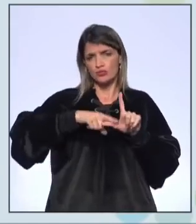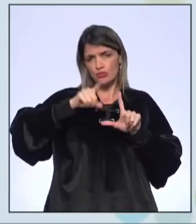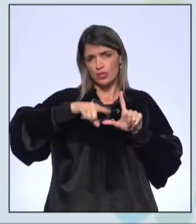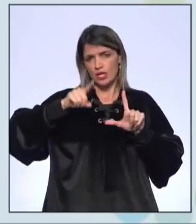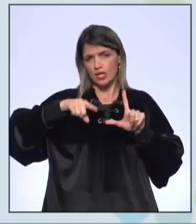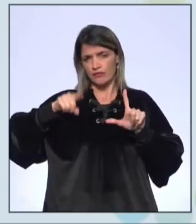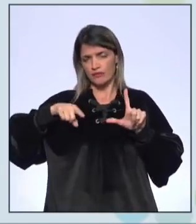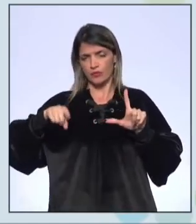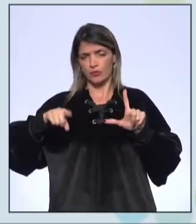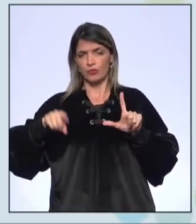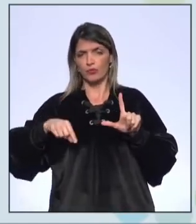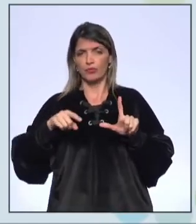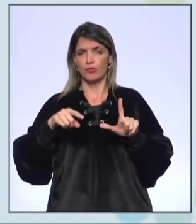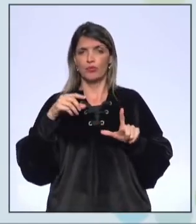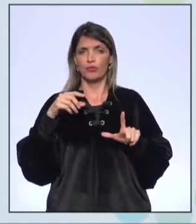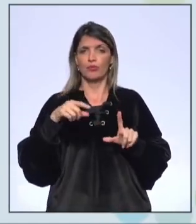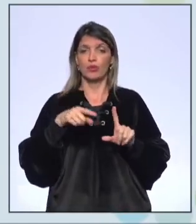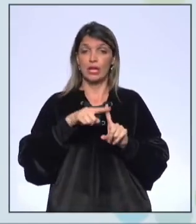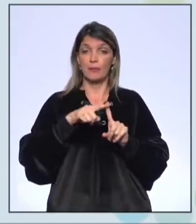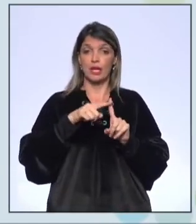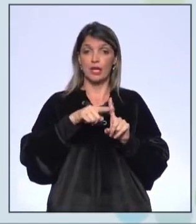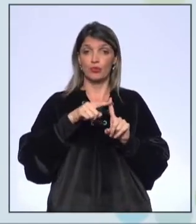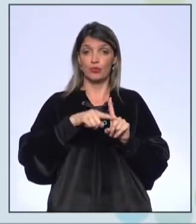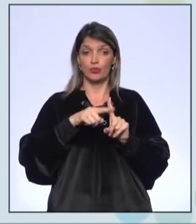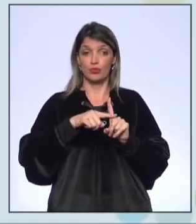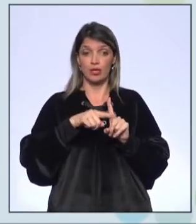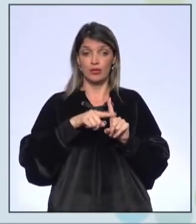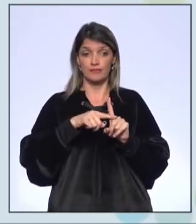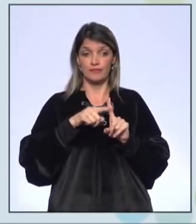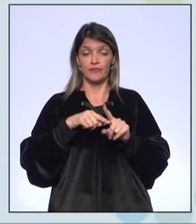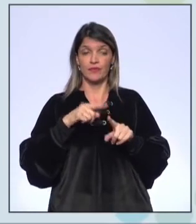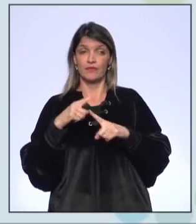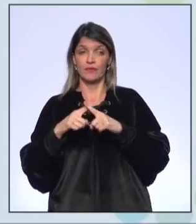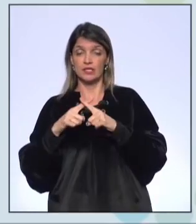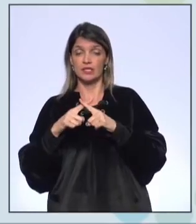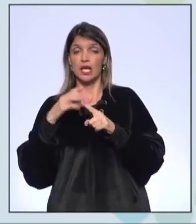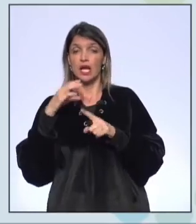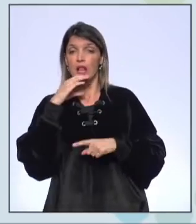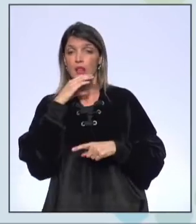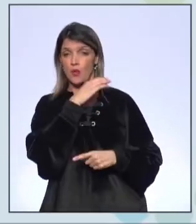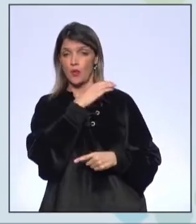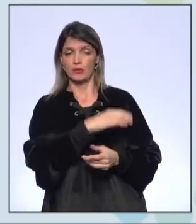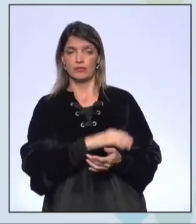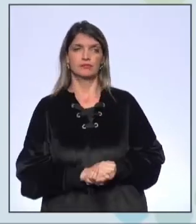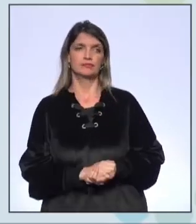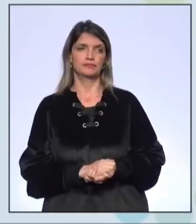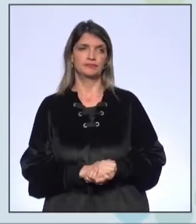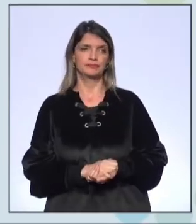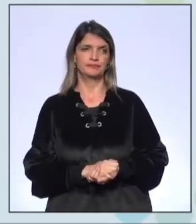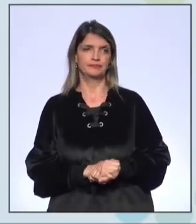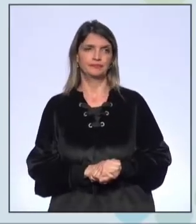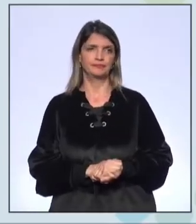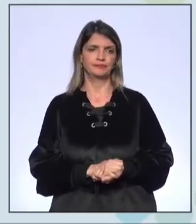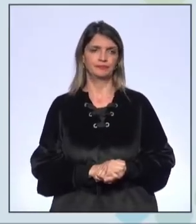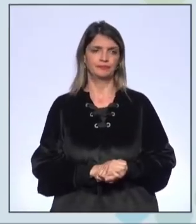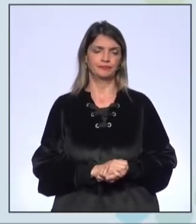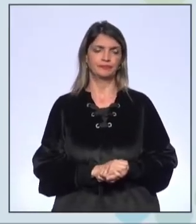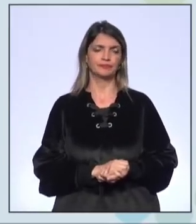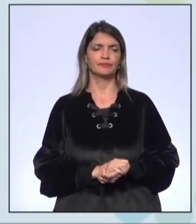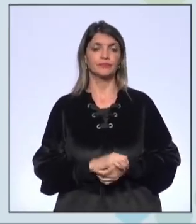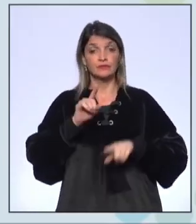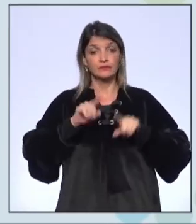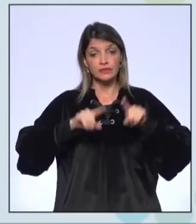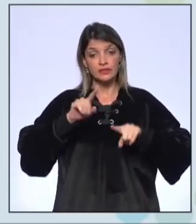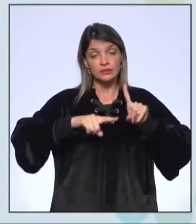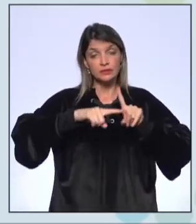Então eu coloquei o gráfico lá para vocês, né? Tá até aqui o gráfico. Então eu coloquei ali, variação de temperatura de um lado e quantidade de